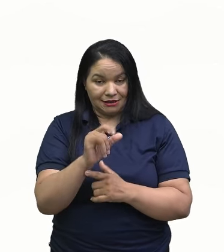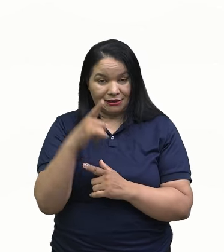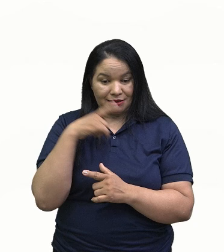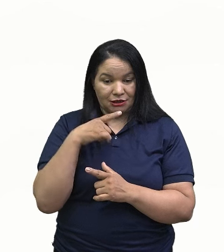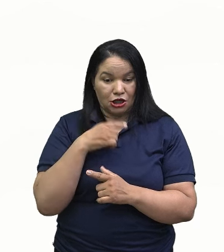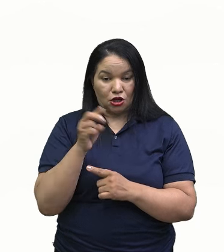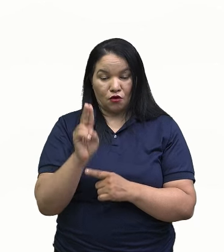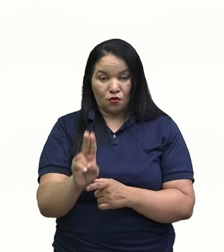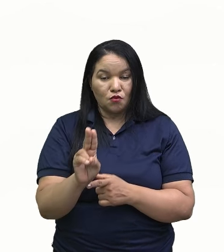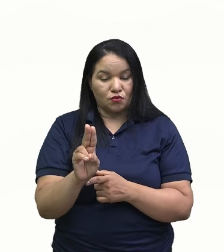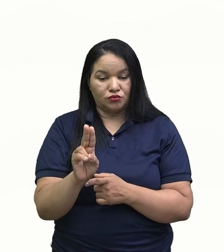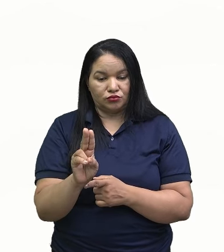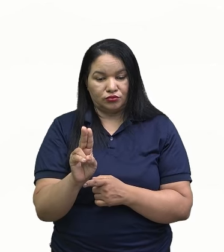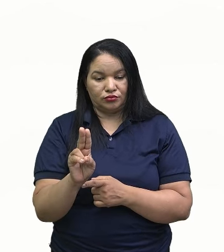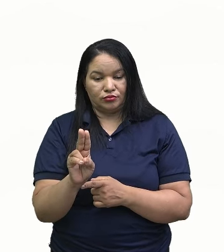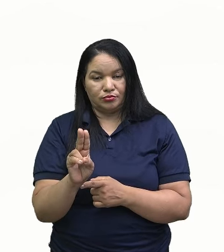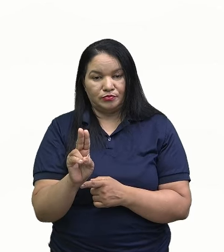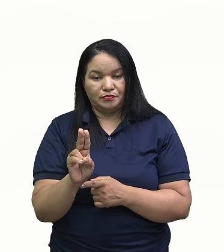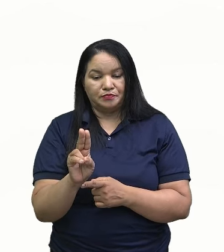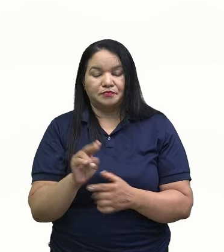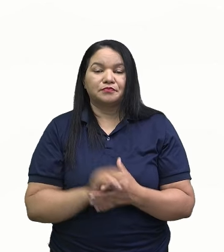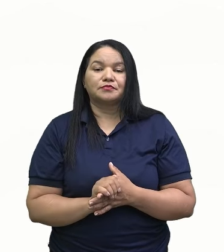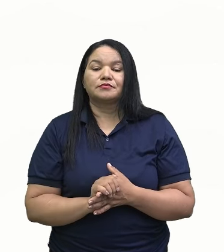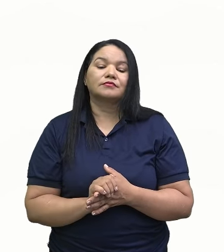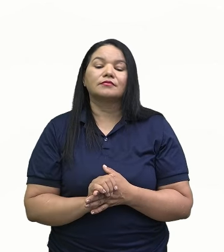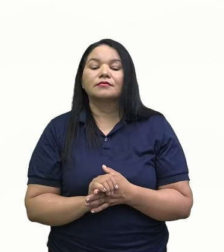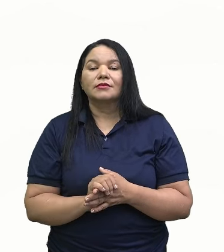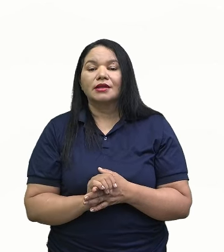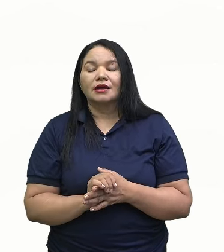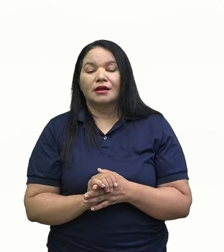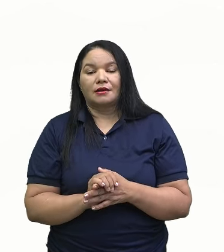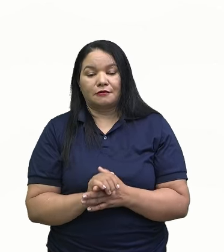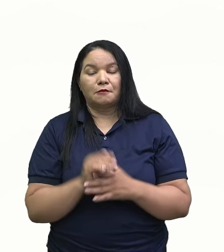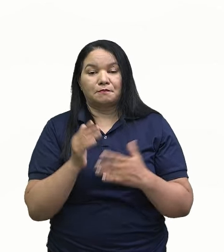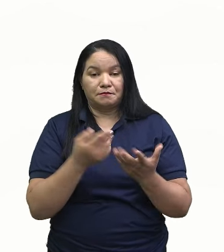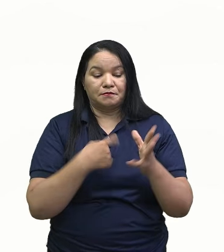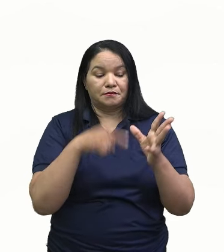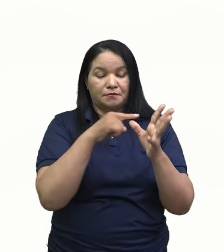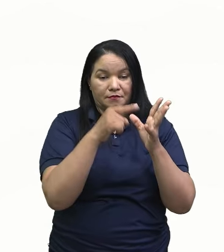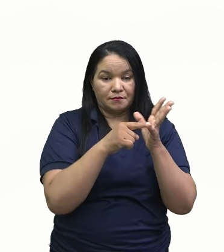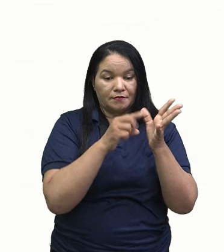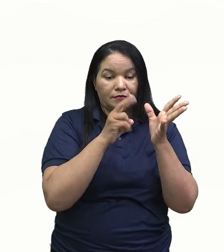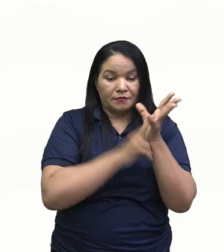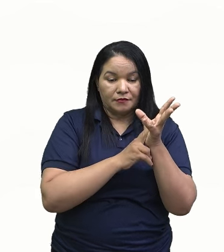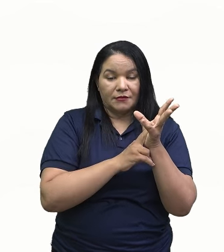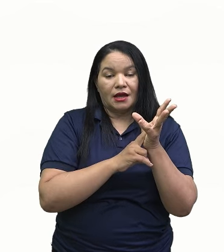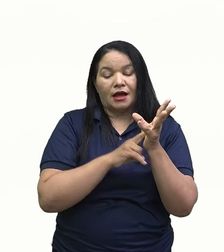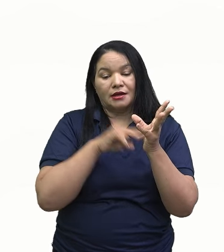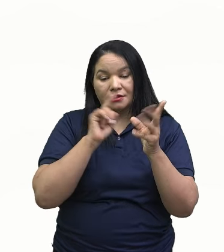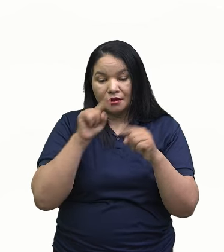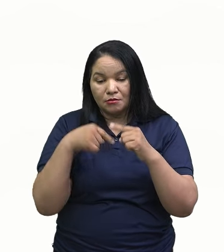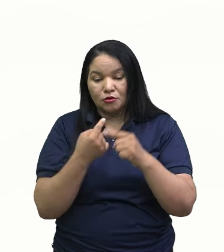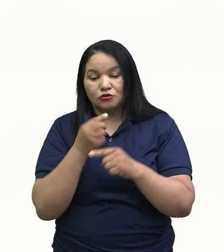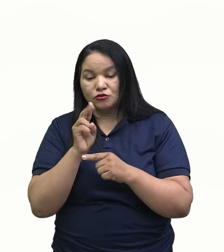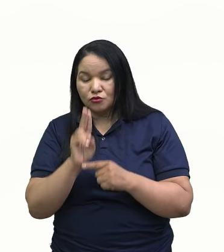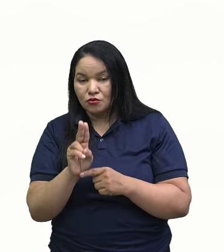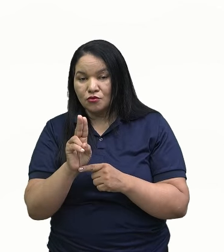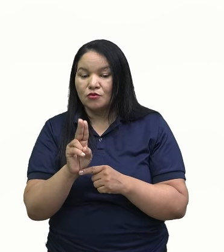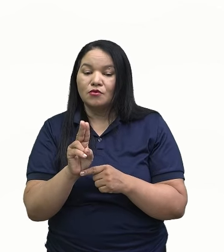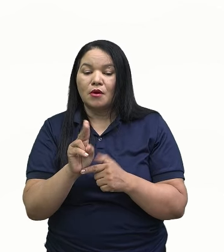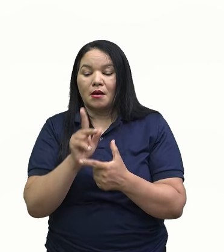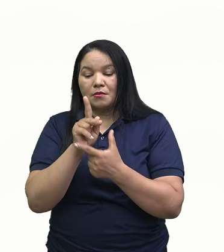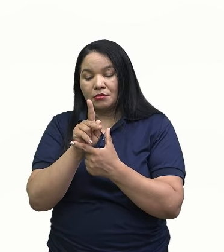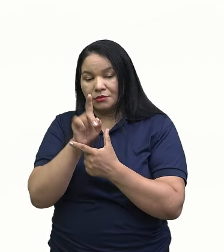essa palavra, quando eu tenho o U depois de um ditongo, e esse U está na paroxítona, ele não tem